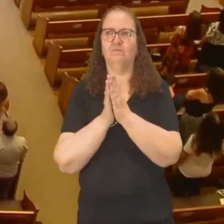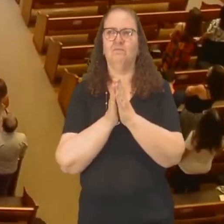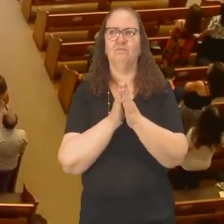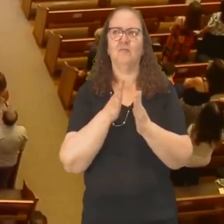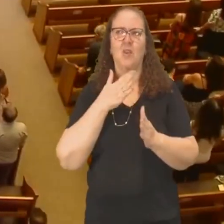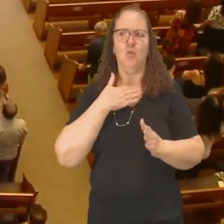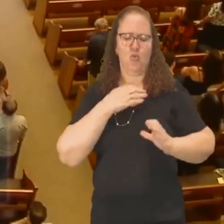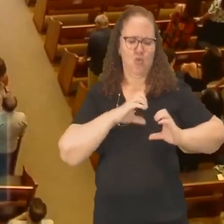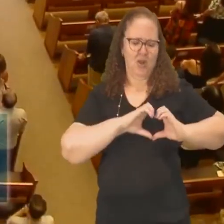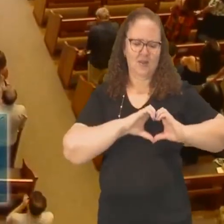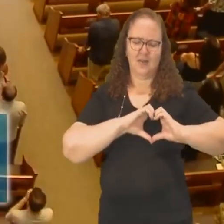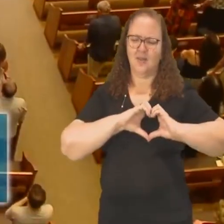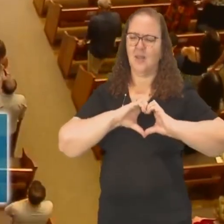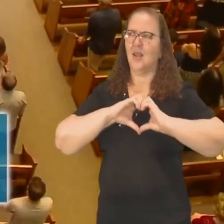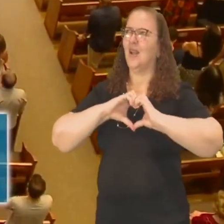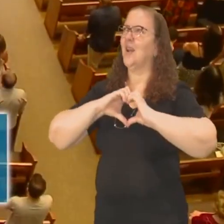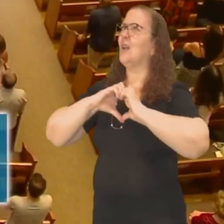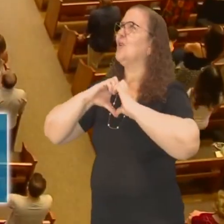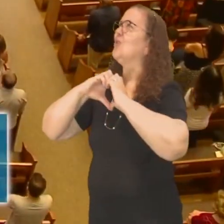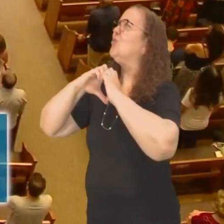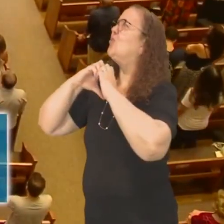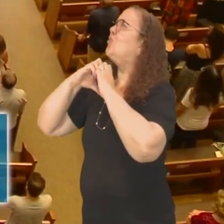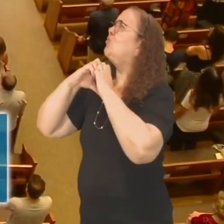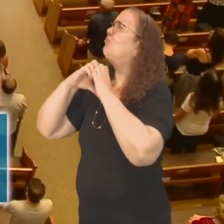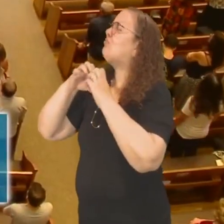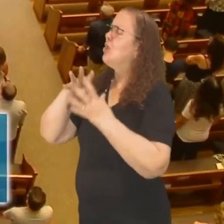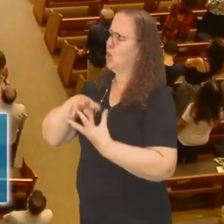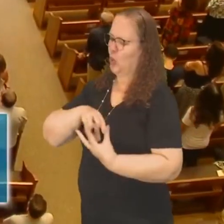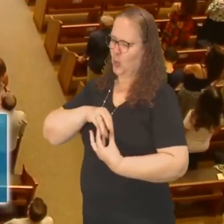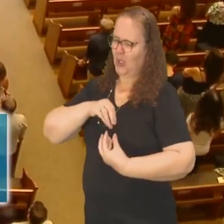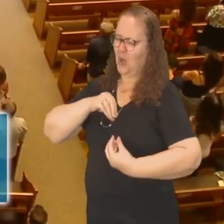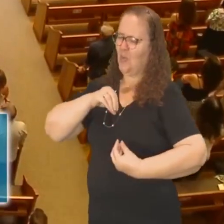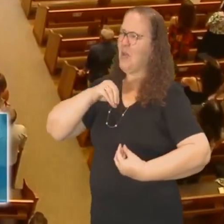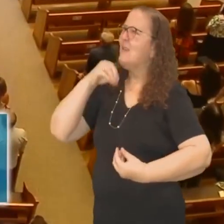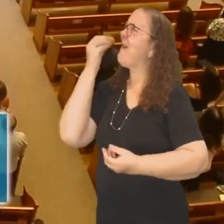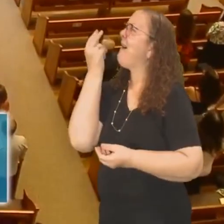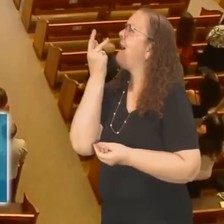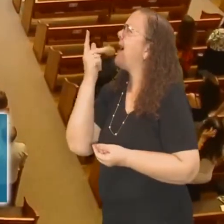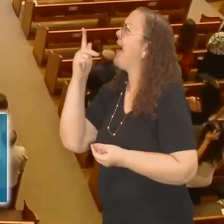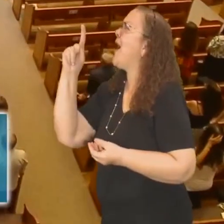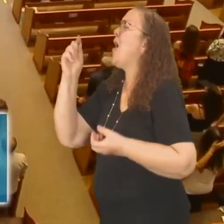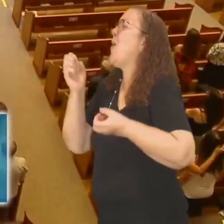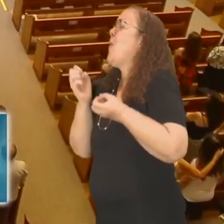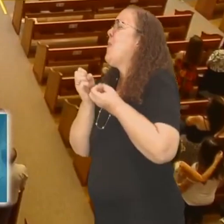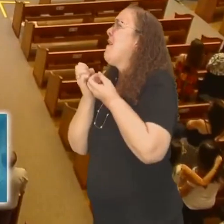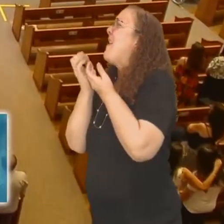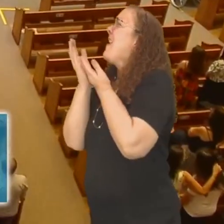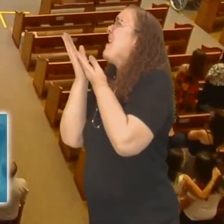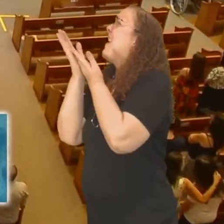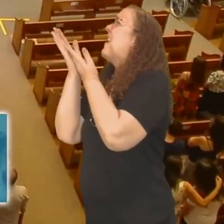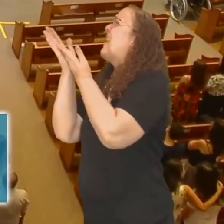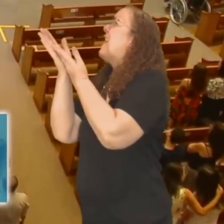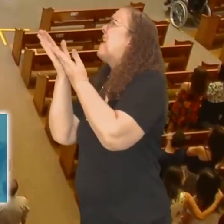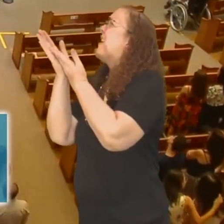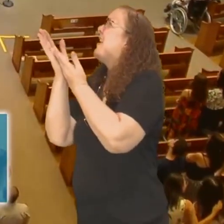Toma o meu coração e toda a minha alma,